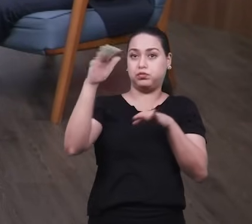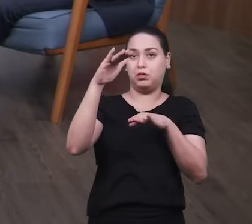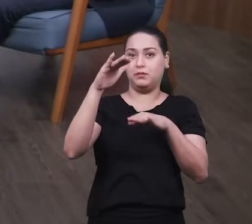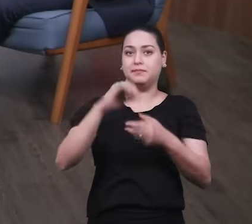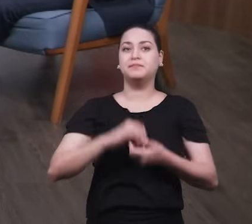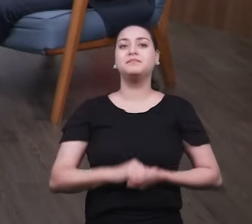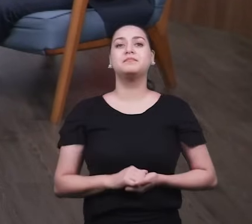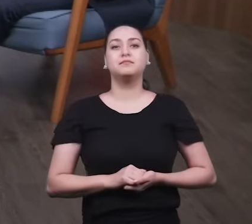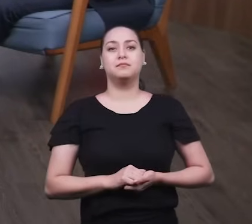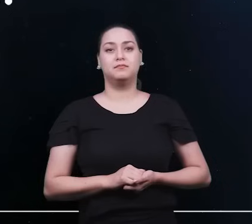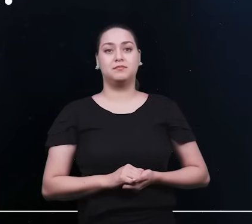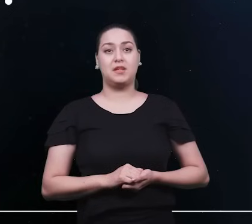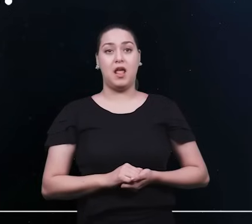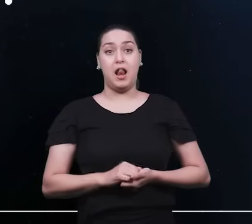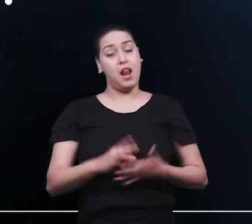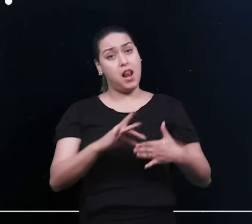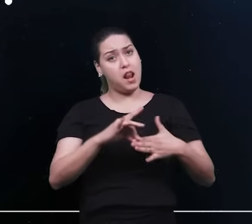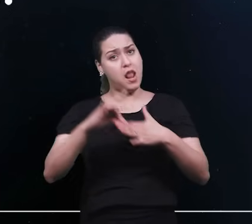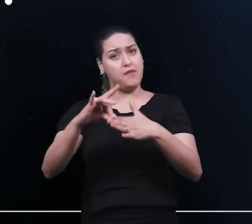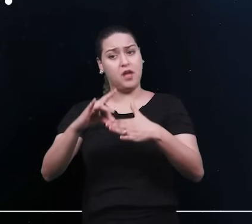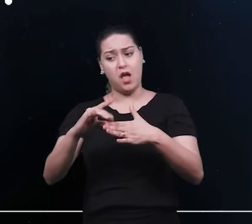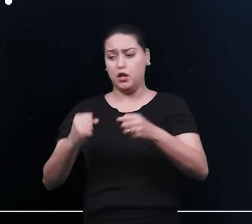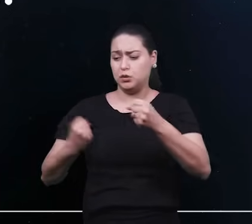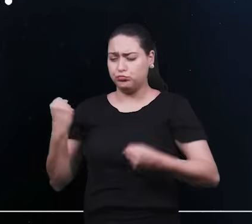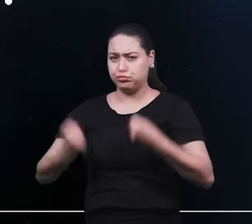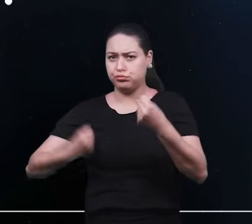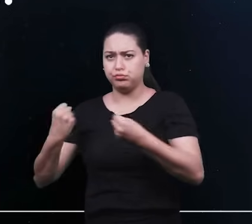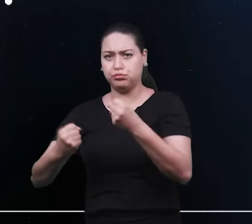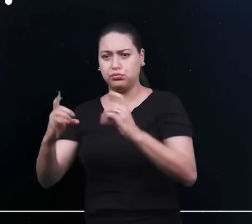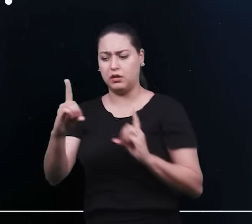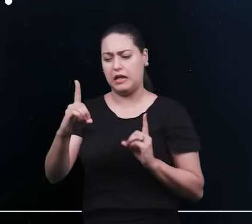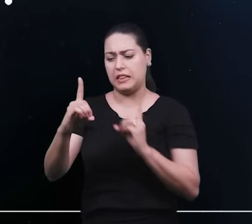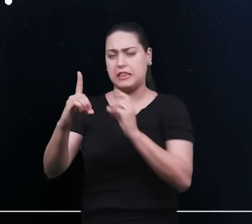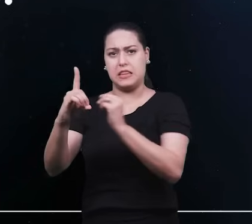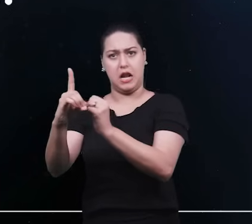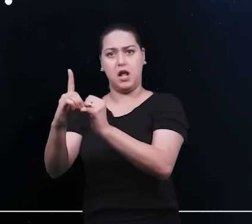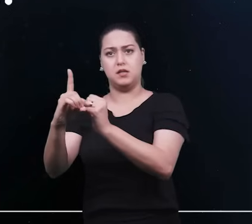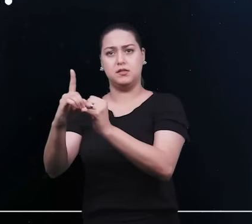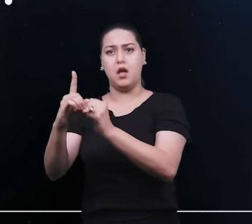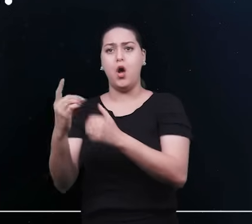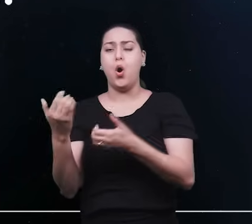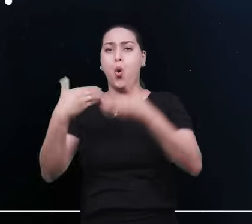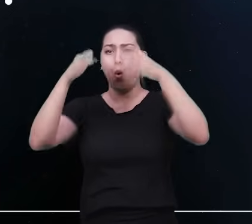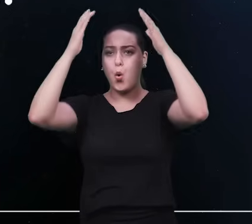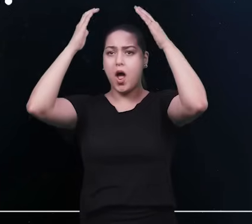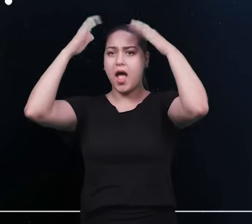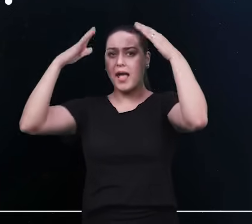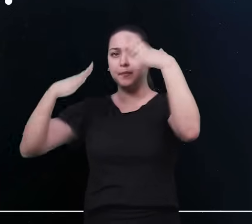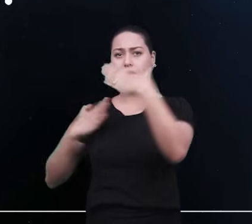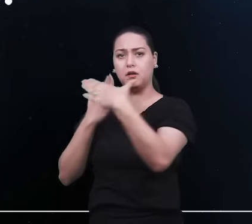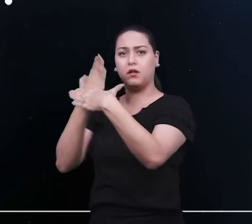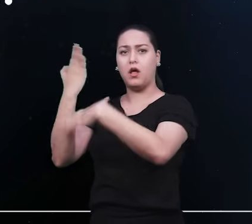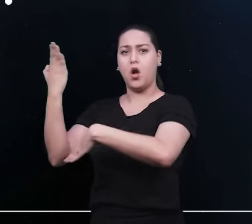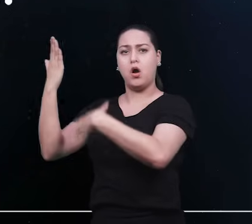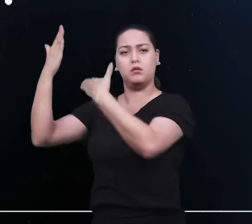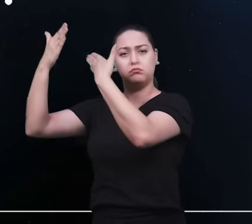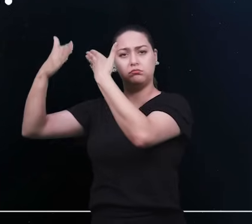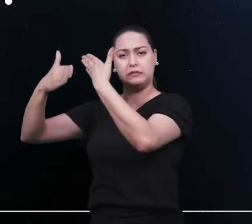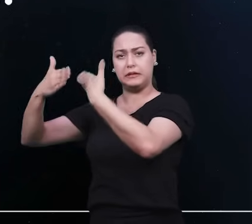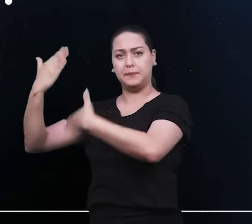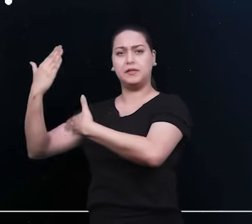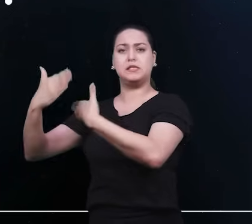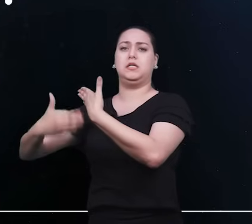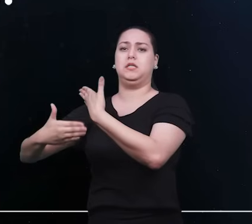outro valor. E diz assim: leva-me tu, correremos após ti. O rei me introduziu nas suas